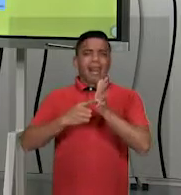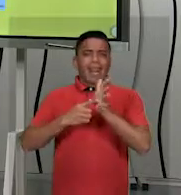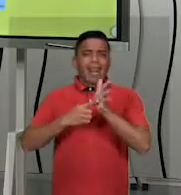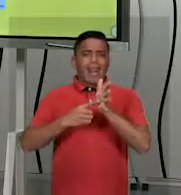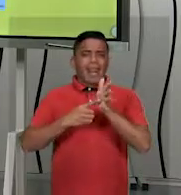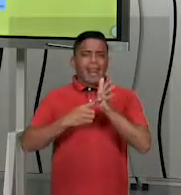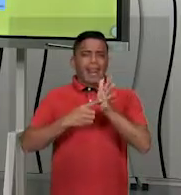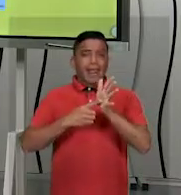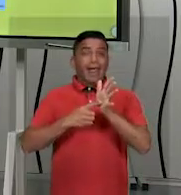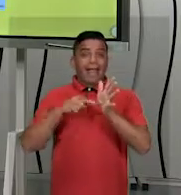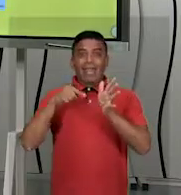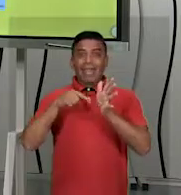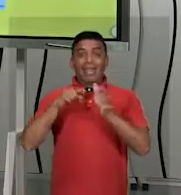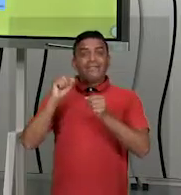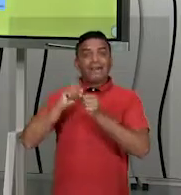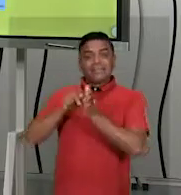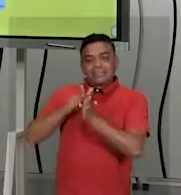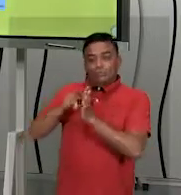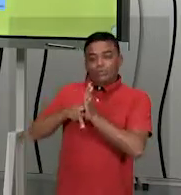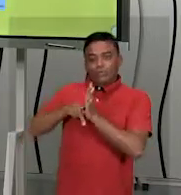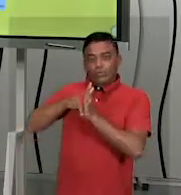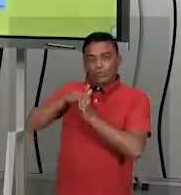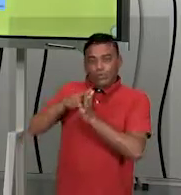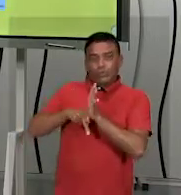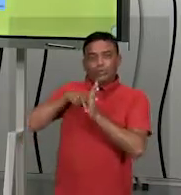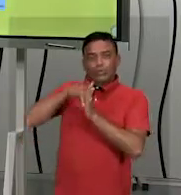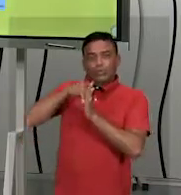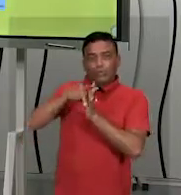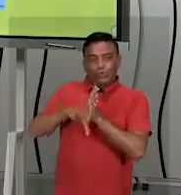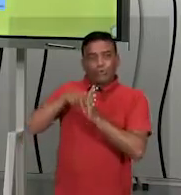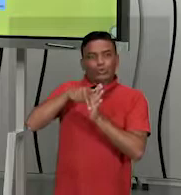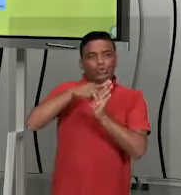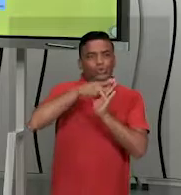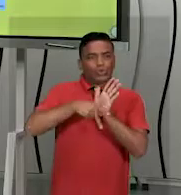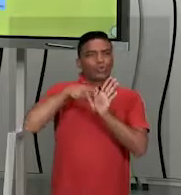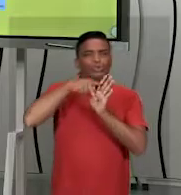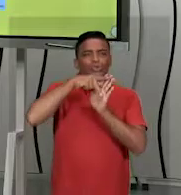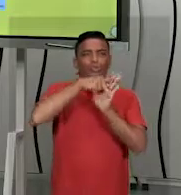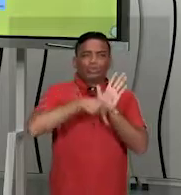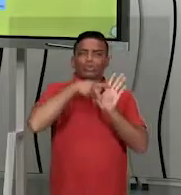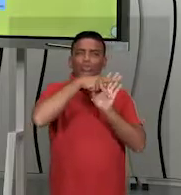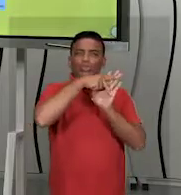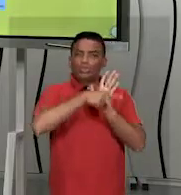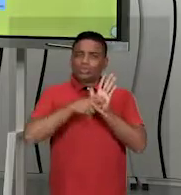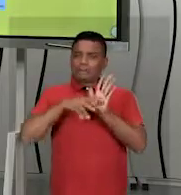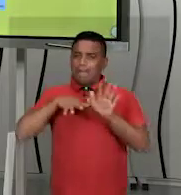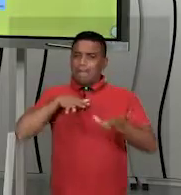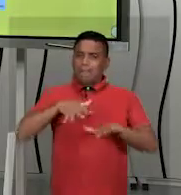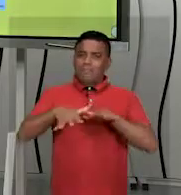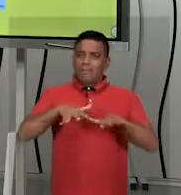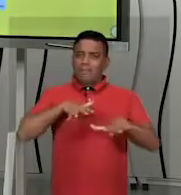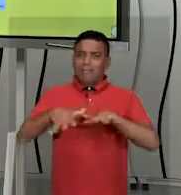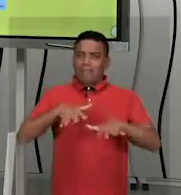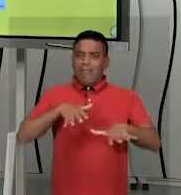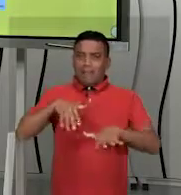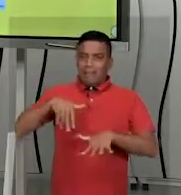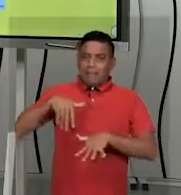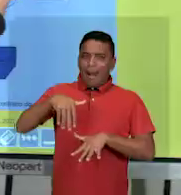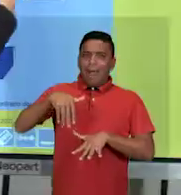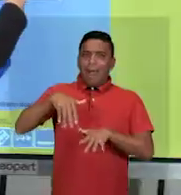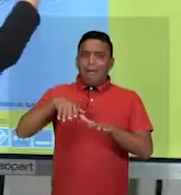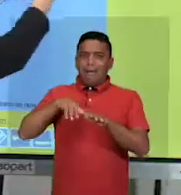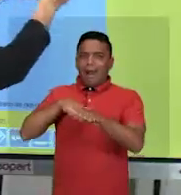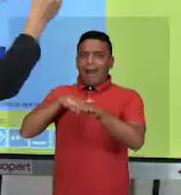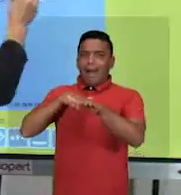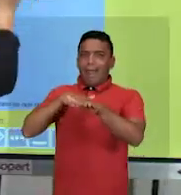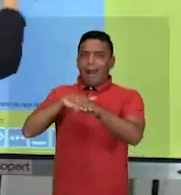que leva a roda a se movimentar, a roda da própria locomotiva a se movimentar, certo? Isso faz com que essa